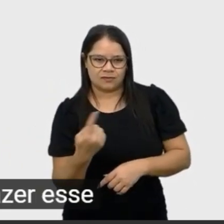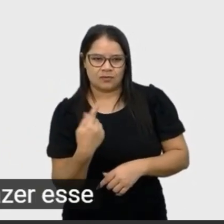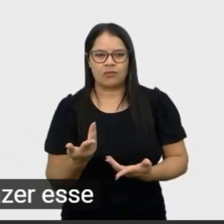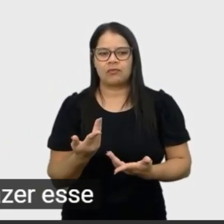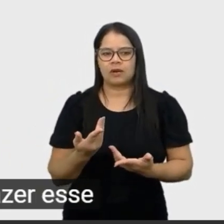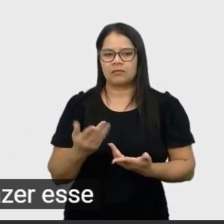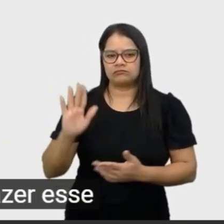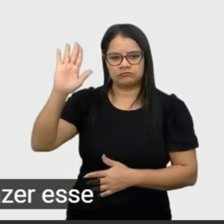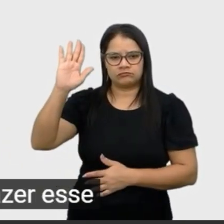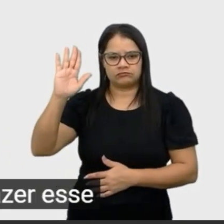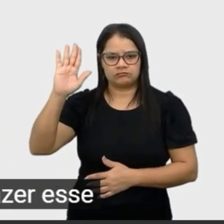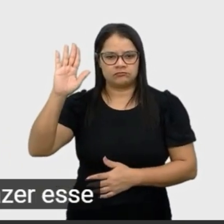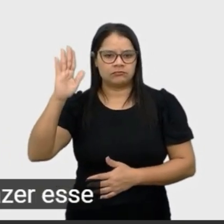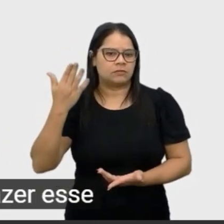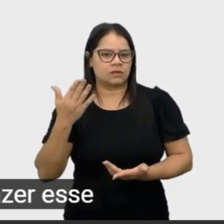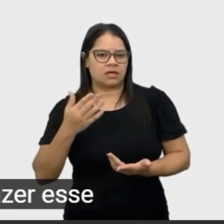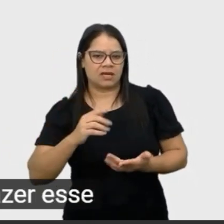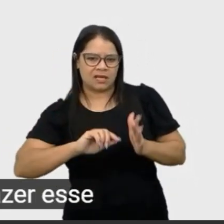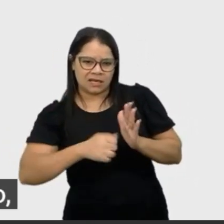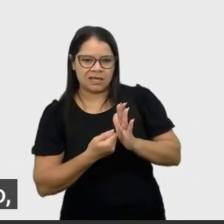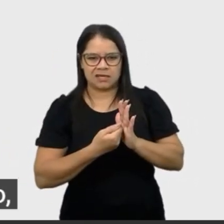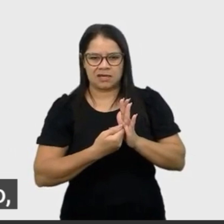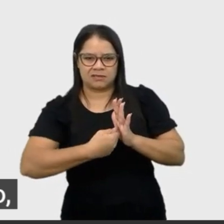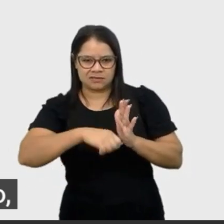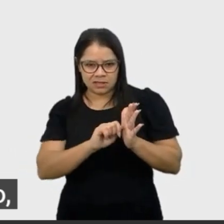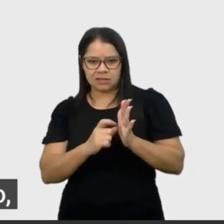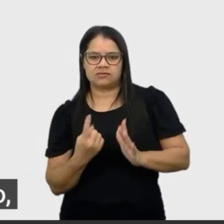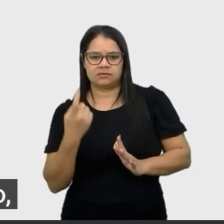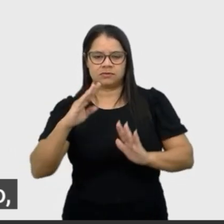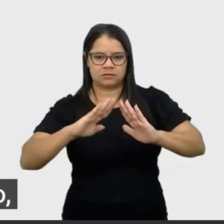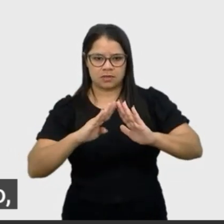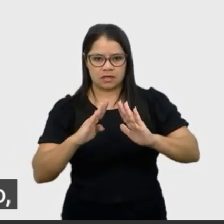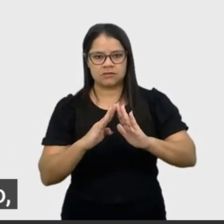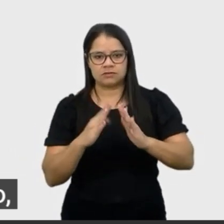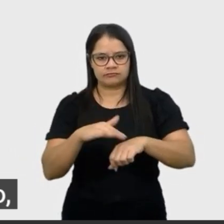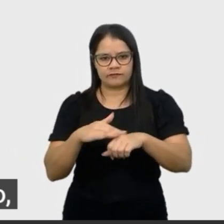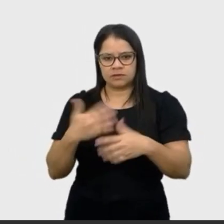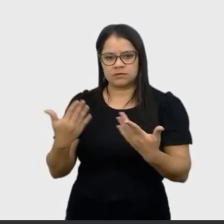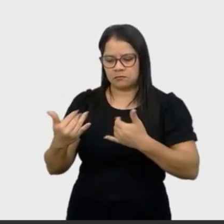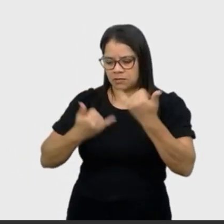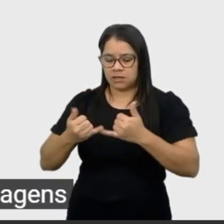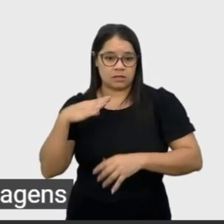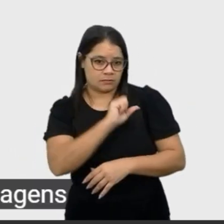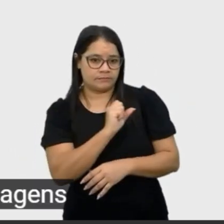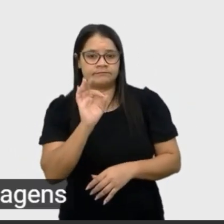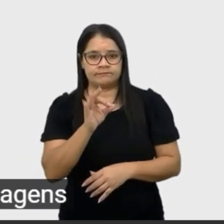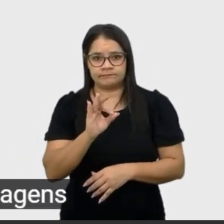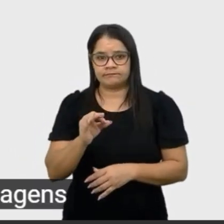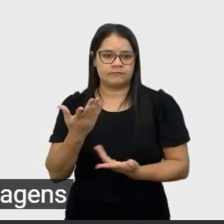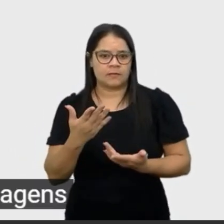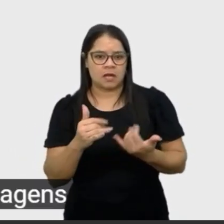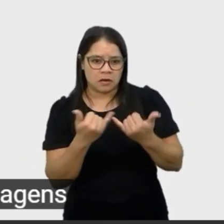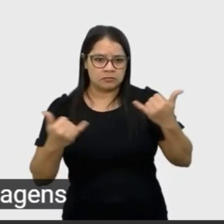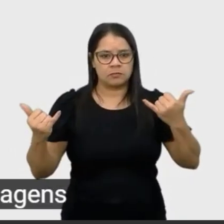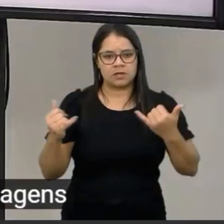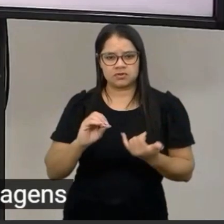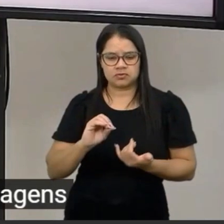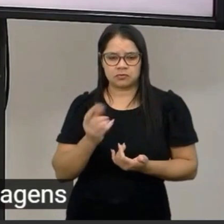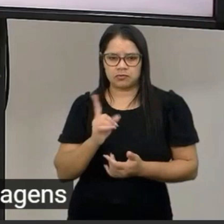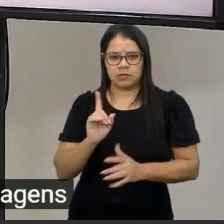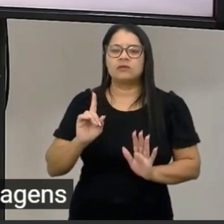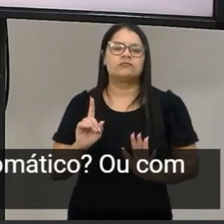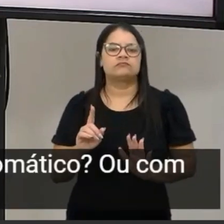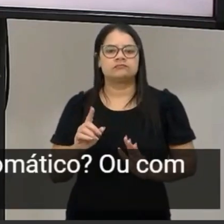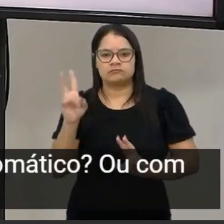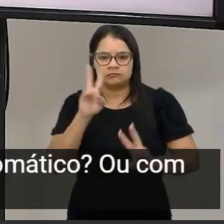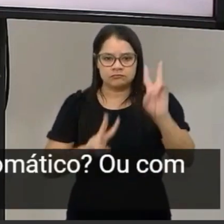já usou algo que liga e desliga sozinho em casa. Então fazer essa bate-papo, essa conversa. Talvez um jogo rápido, certo? É automático ou não, daí você, professor, vai